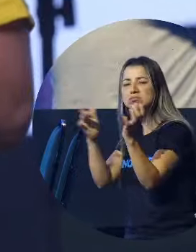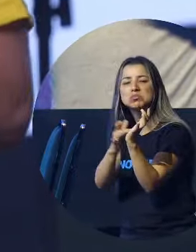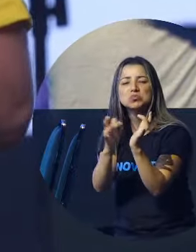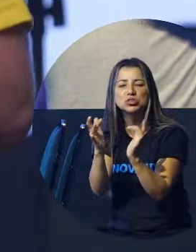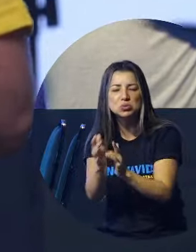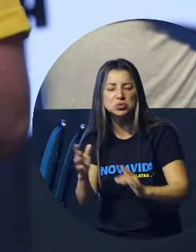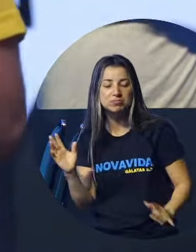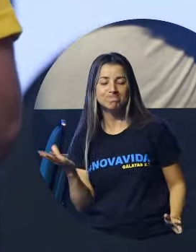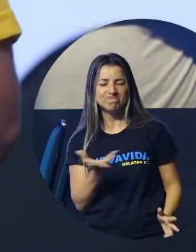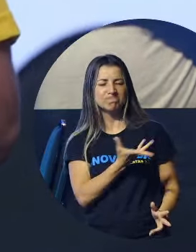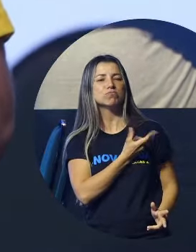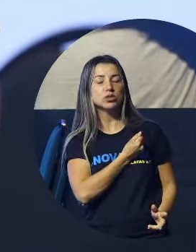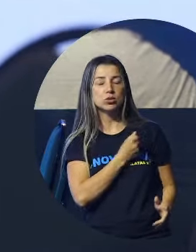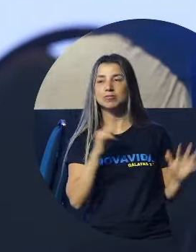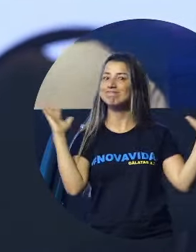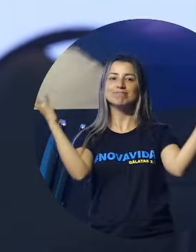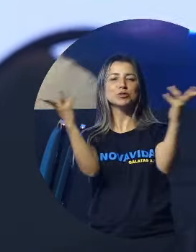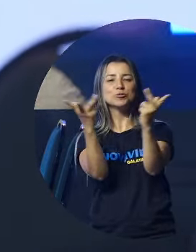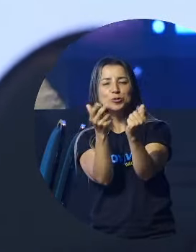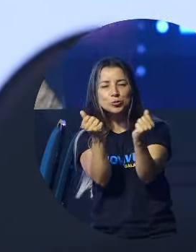irmãos.